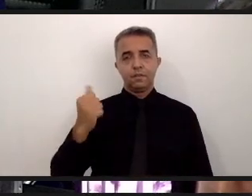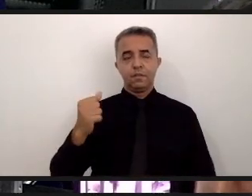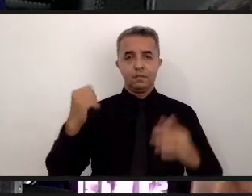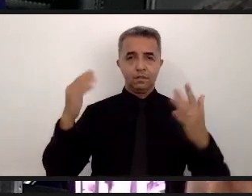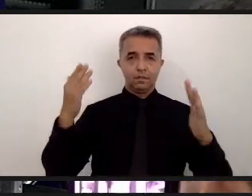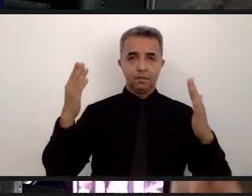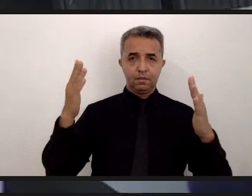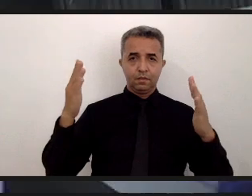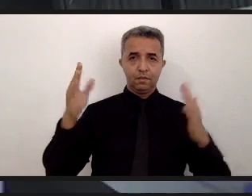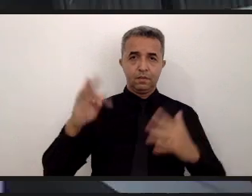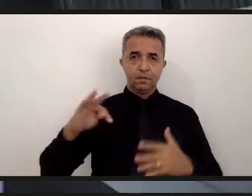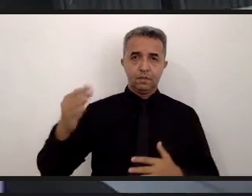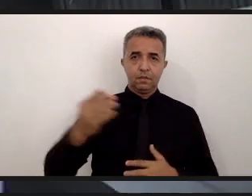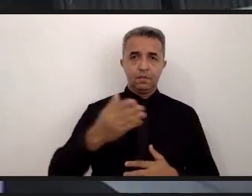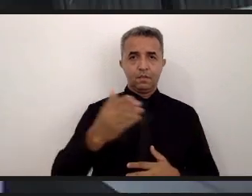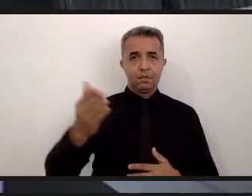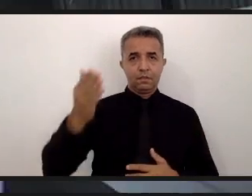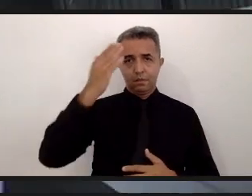todas vocês. Obrigado.